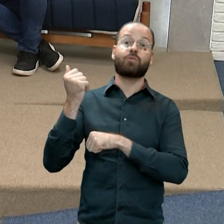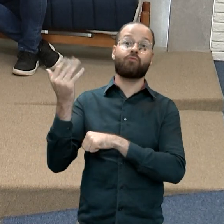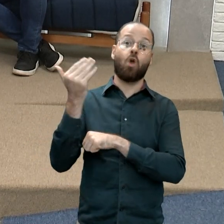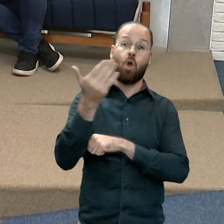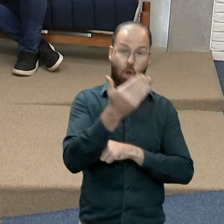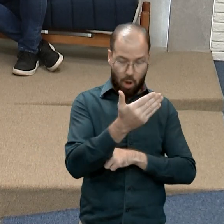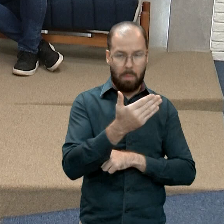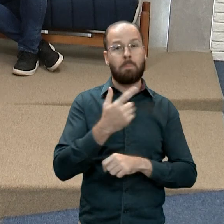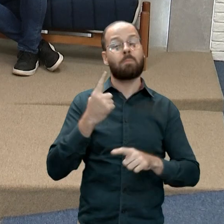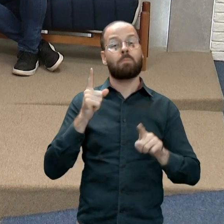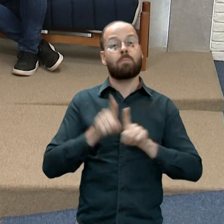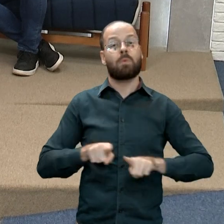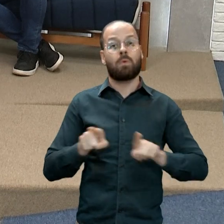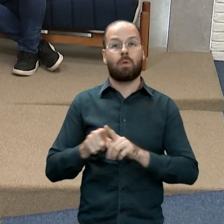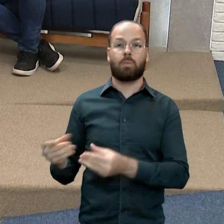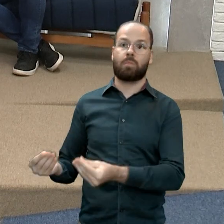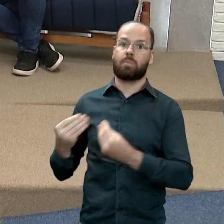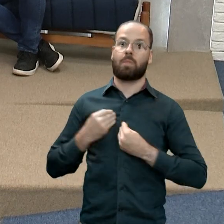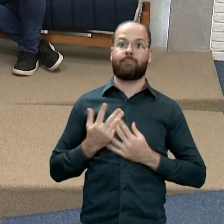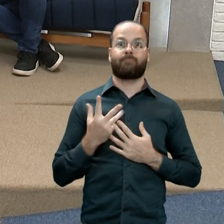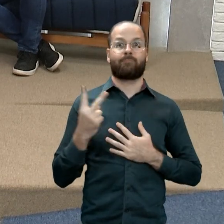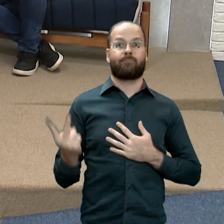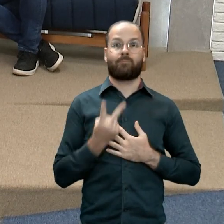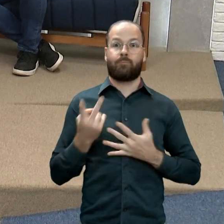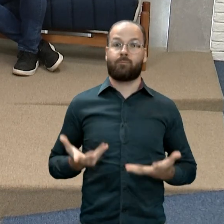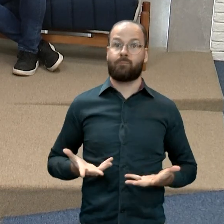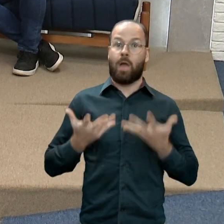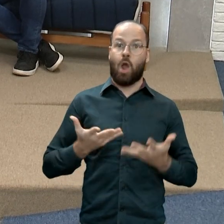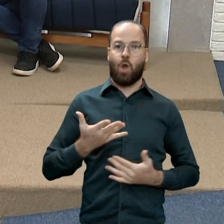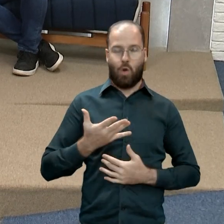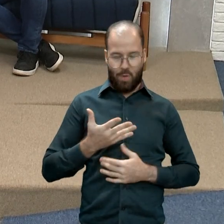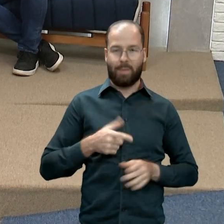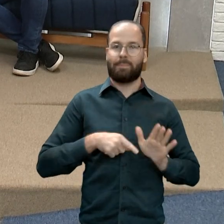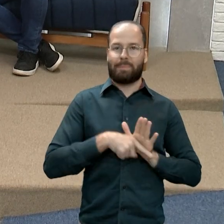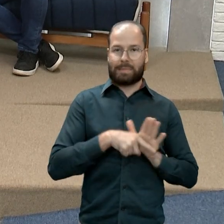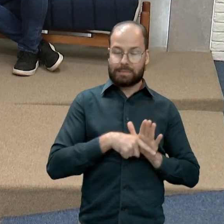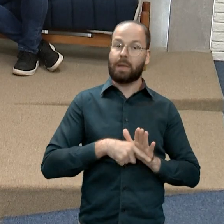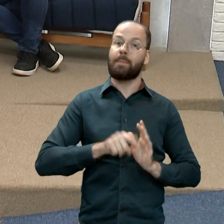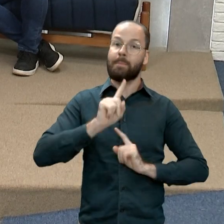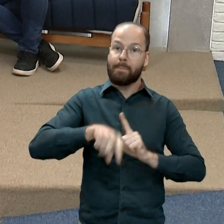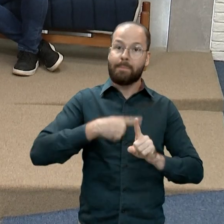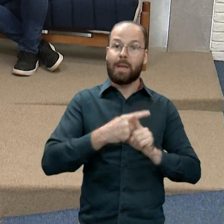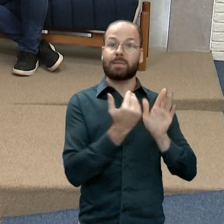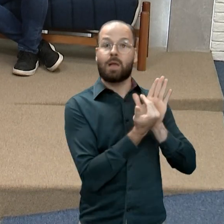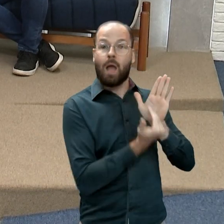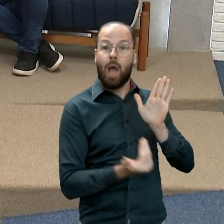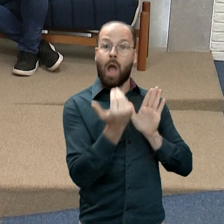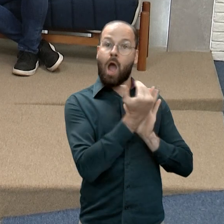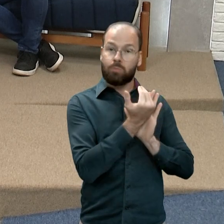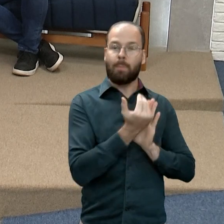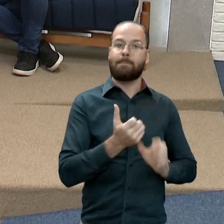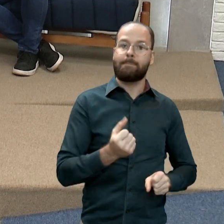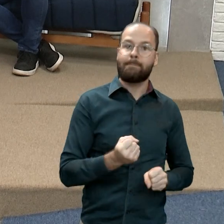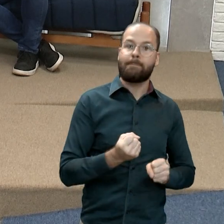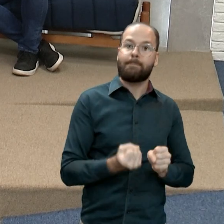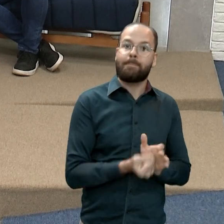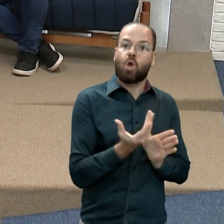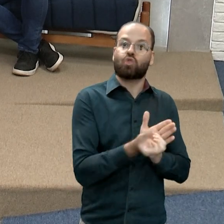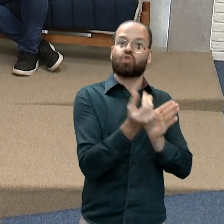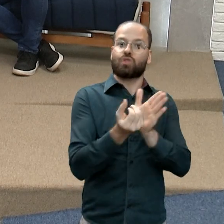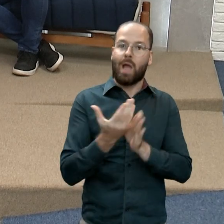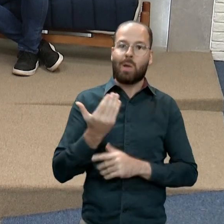valor às nossas pesquisas e aumenta a nossa possibilidade, a nossa produção científica